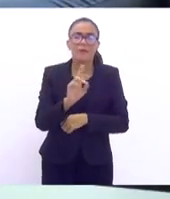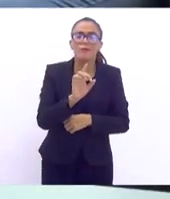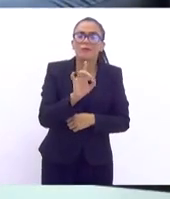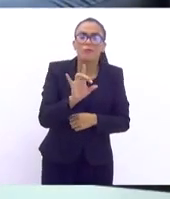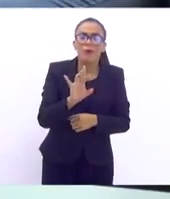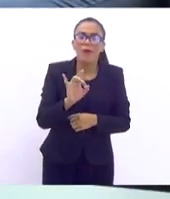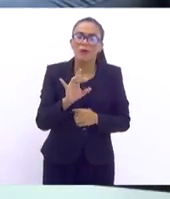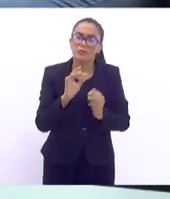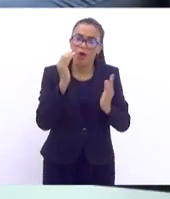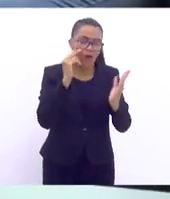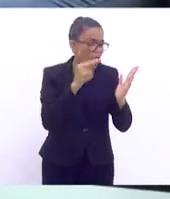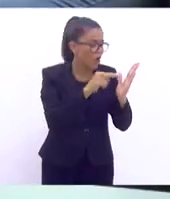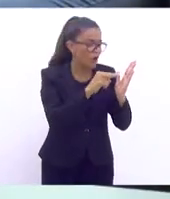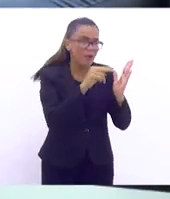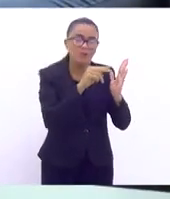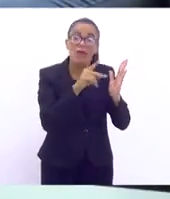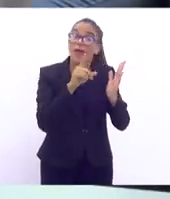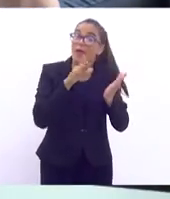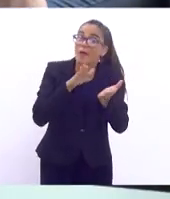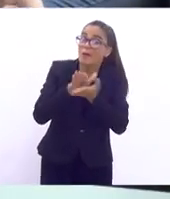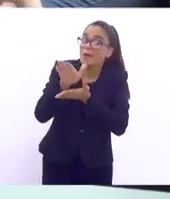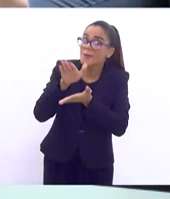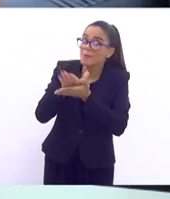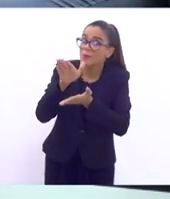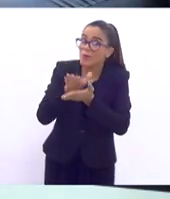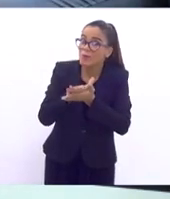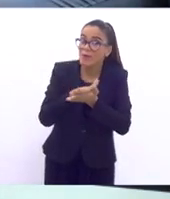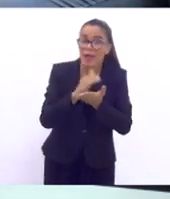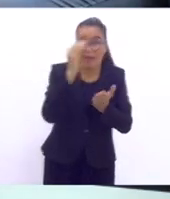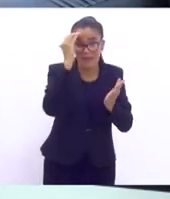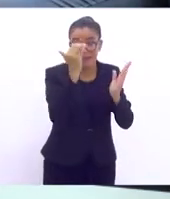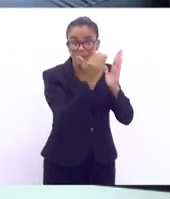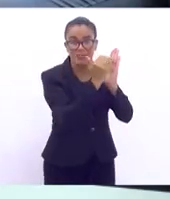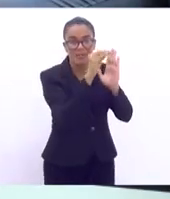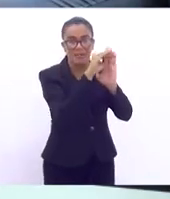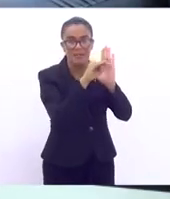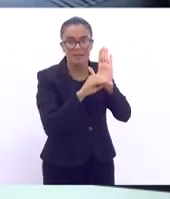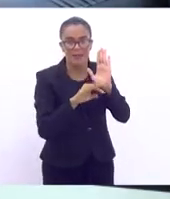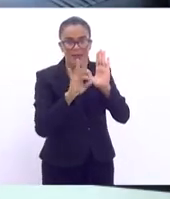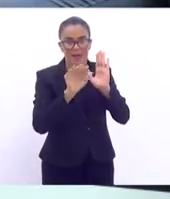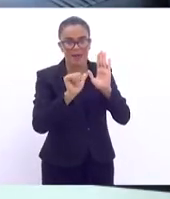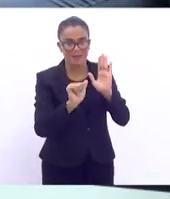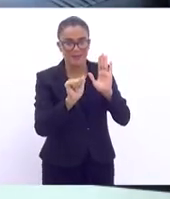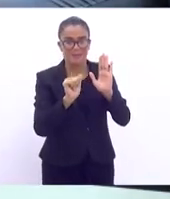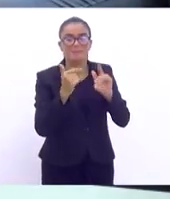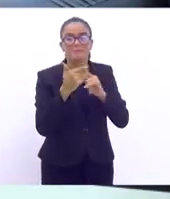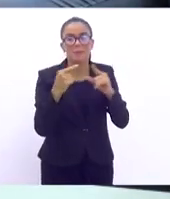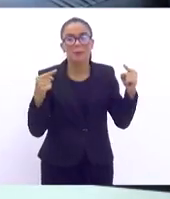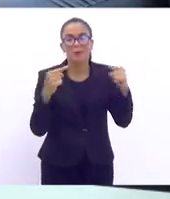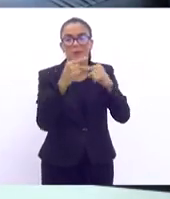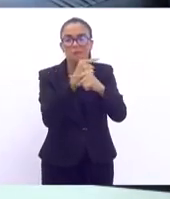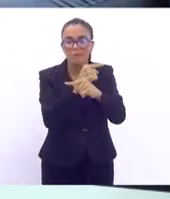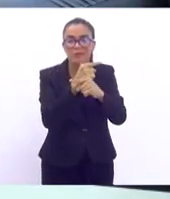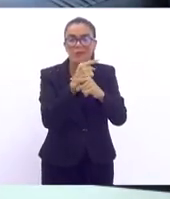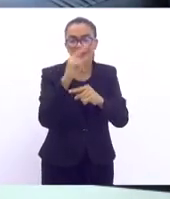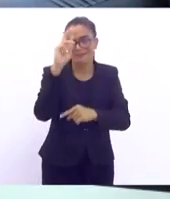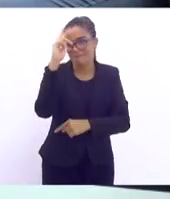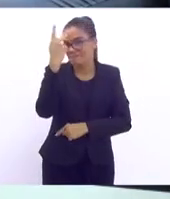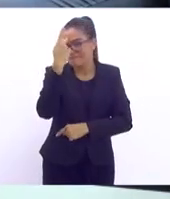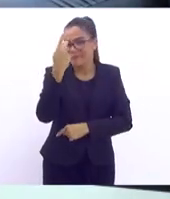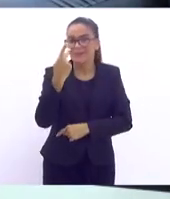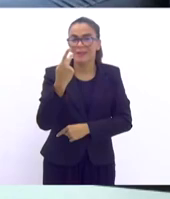observando nada né é publicar a composição observando porque o presidente pode divergir inclusive de uma composição